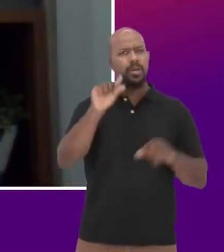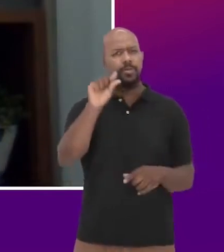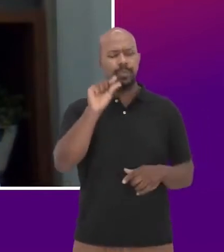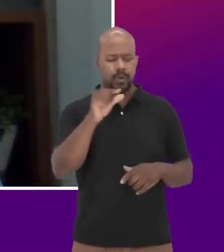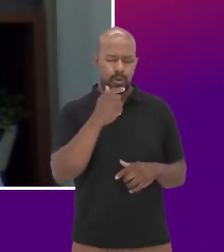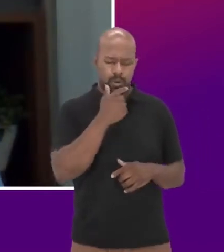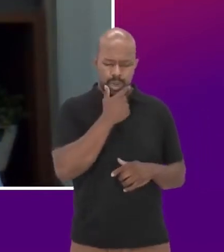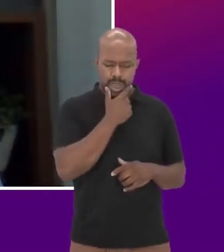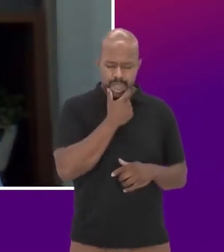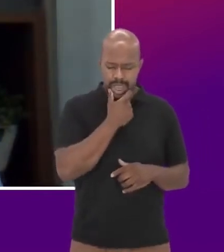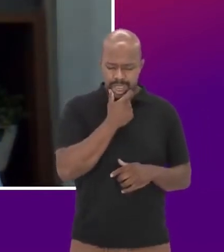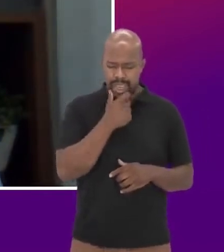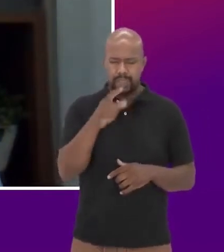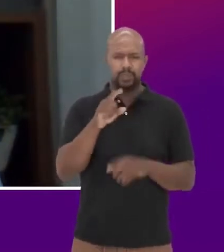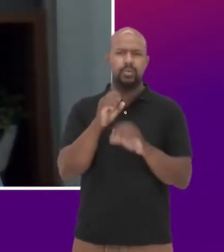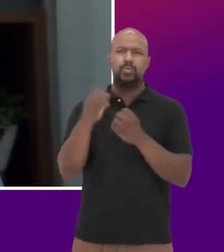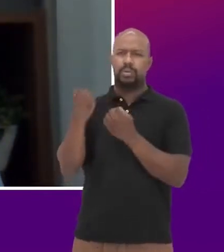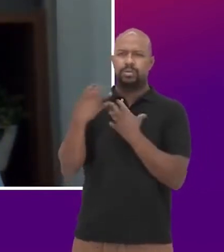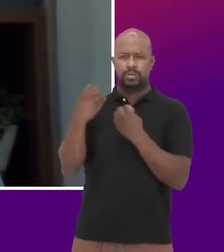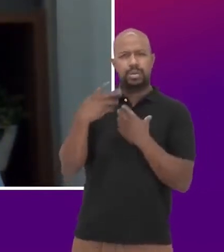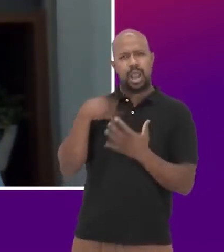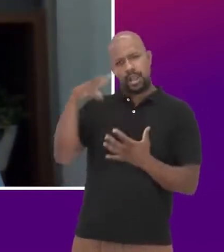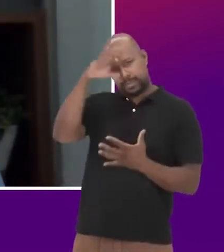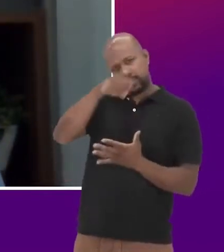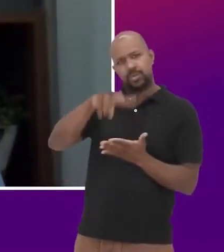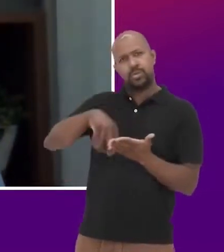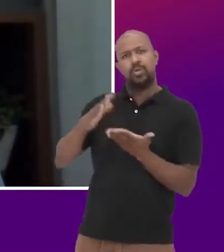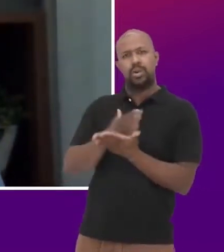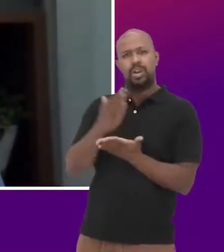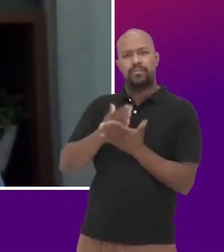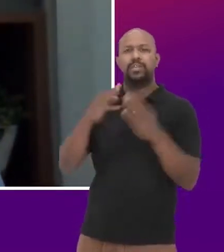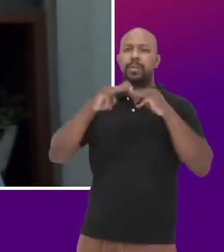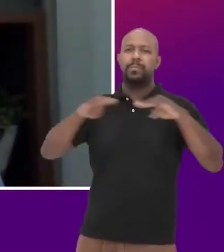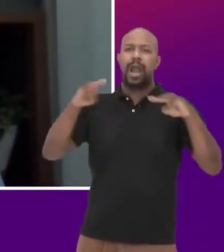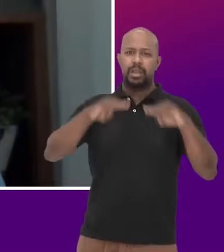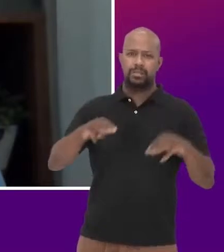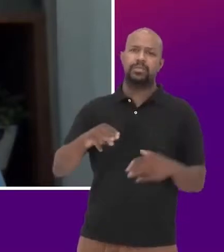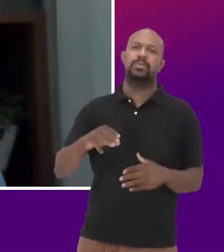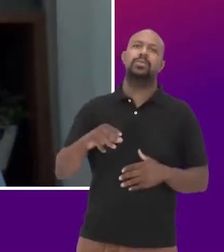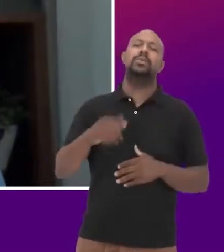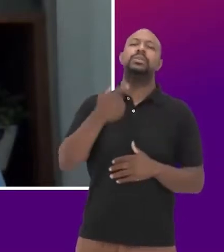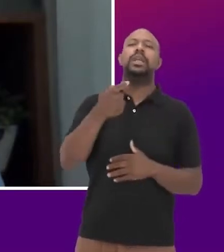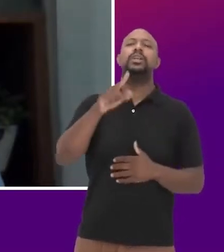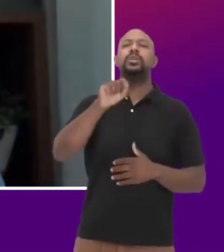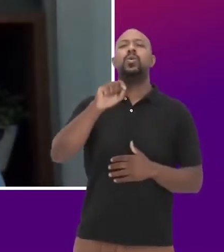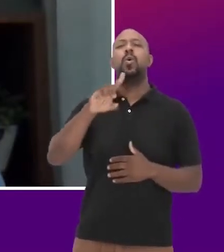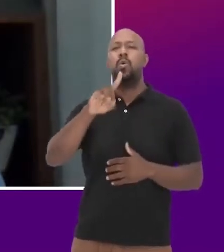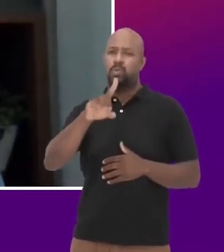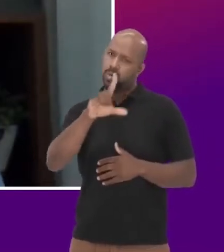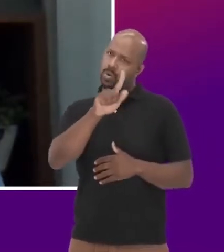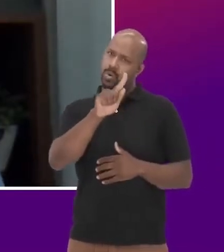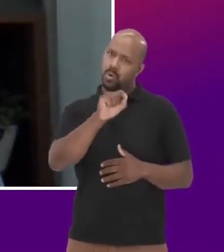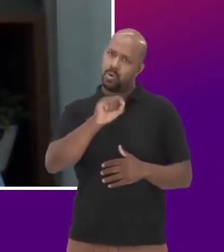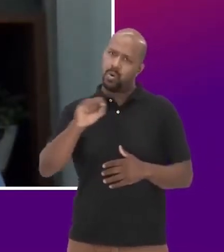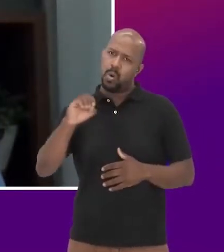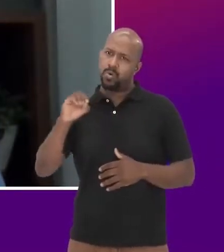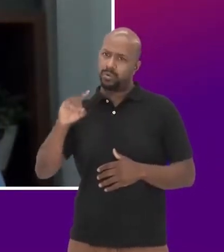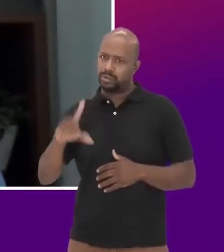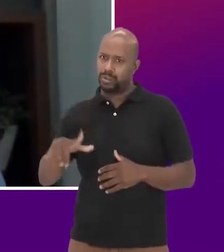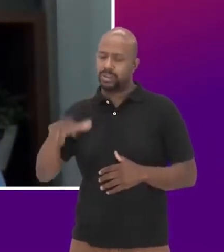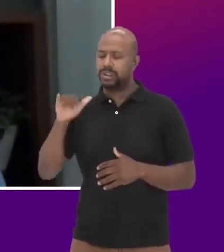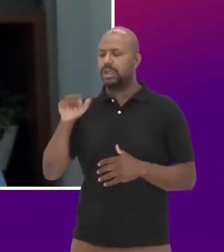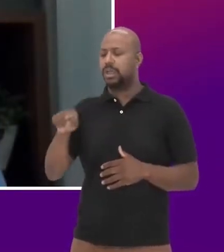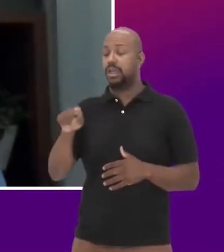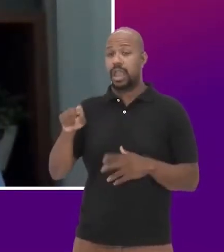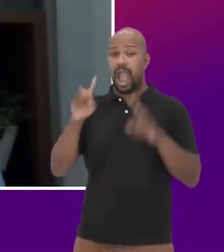pouco de um ensinamento que eu li no livro It's Marketing, do Seth Godin, que eu sugiro para as pessoas, que